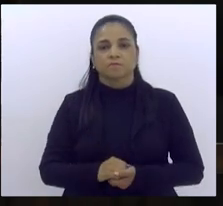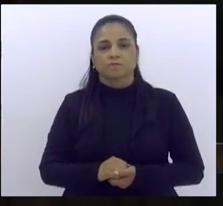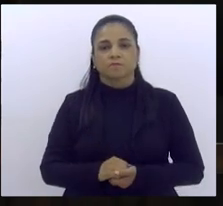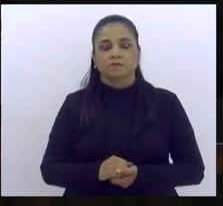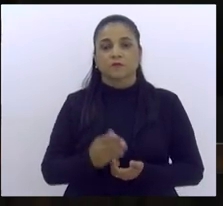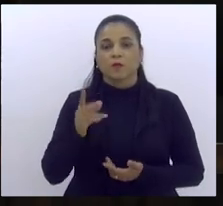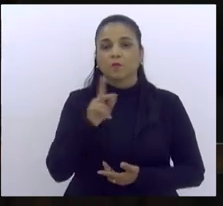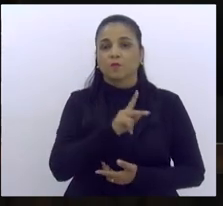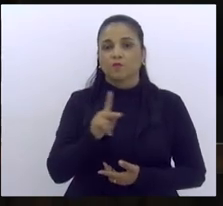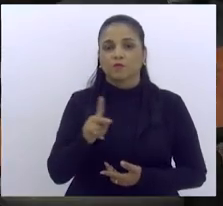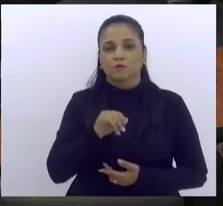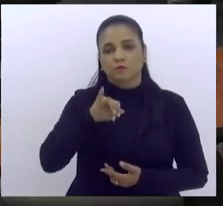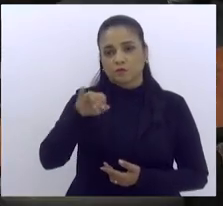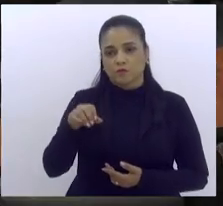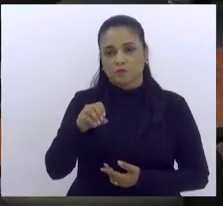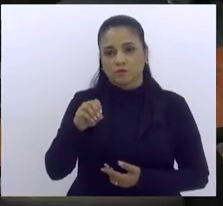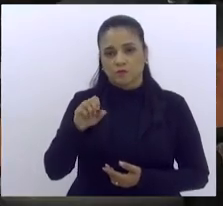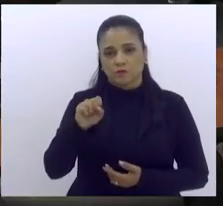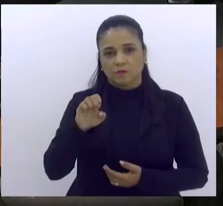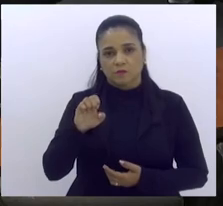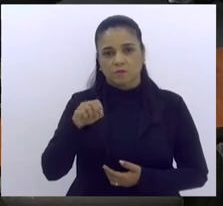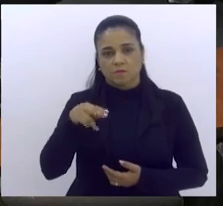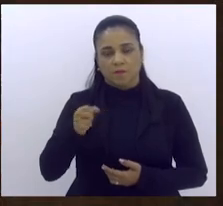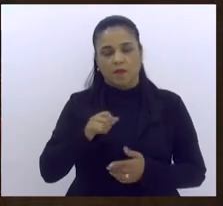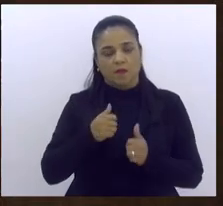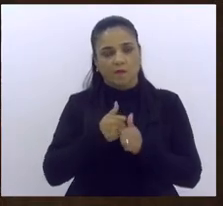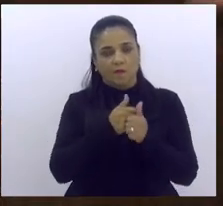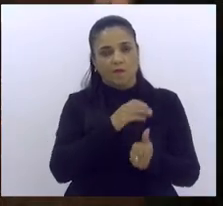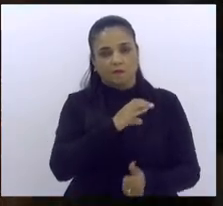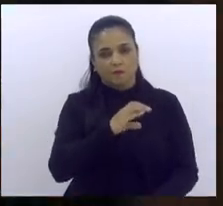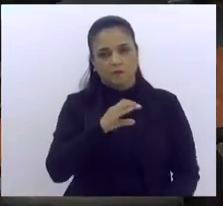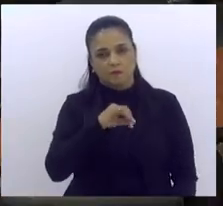Josemar, professor Josemar. Acompanho o parecer da CCJ.